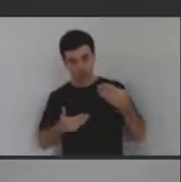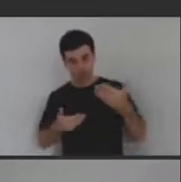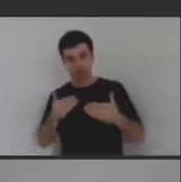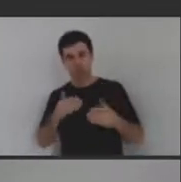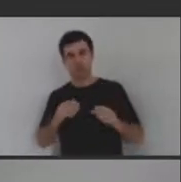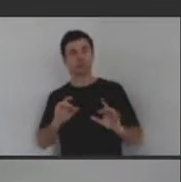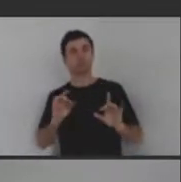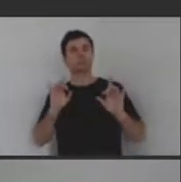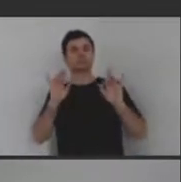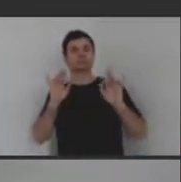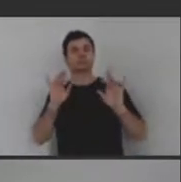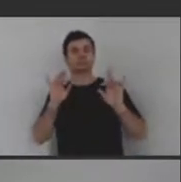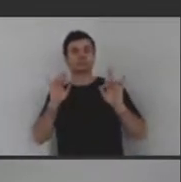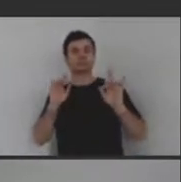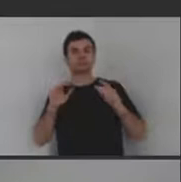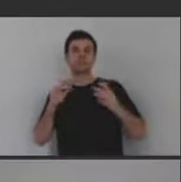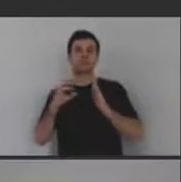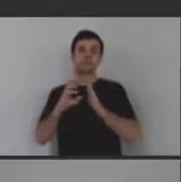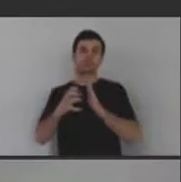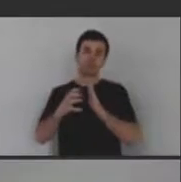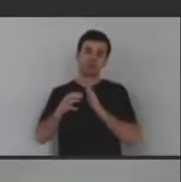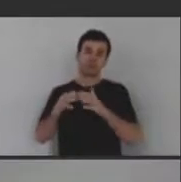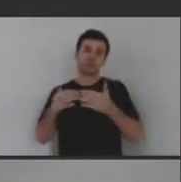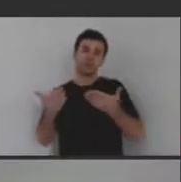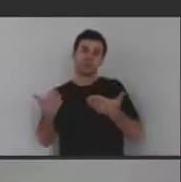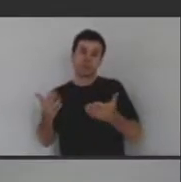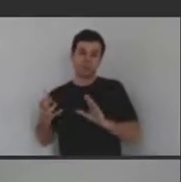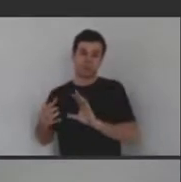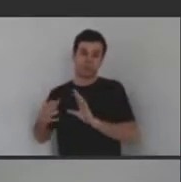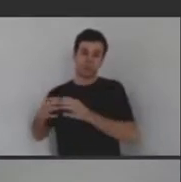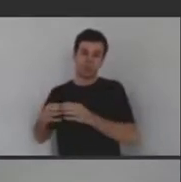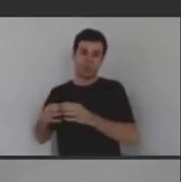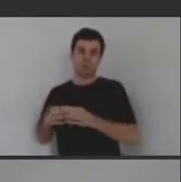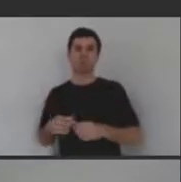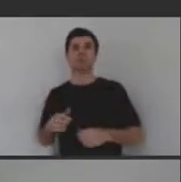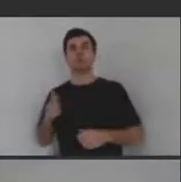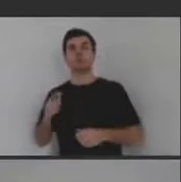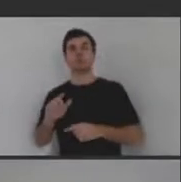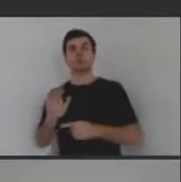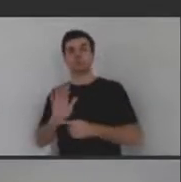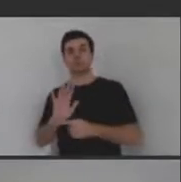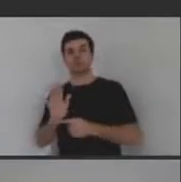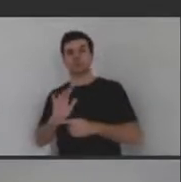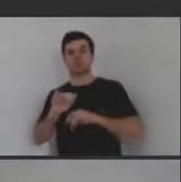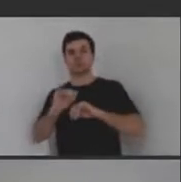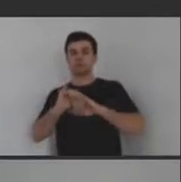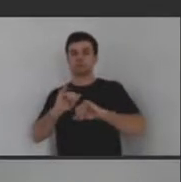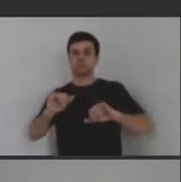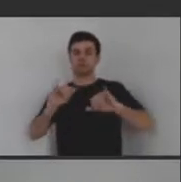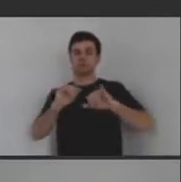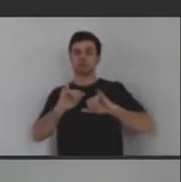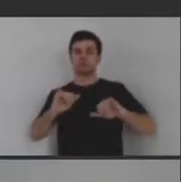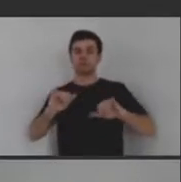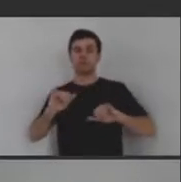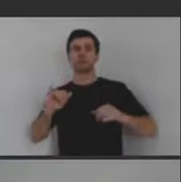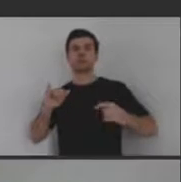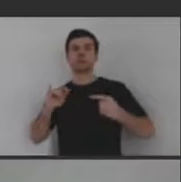partido político ou coligação. 4. Divulgação de filmes ou qualquer outra propaganda com alusão